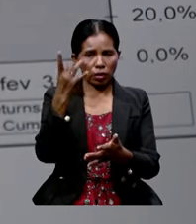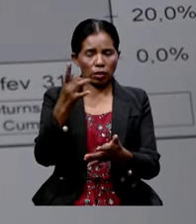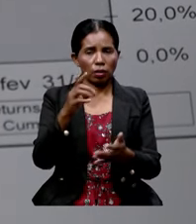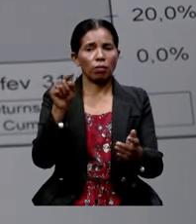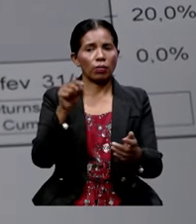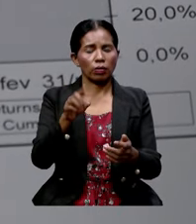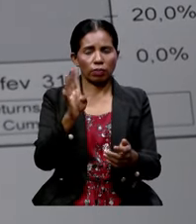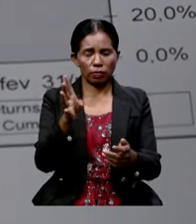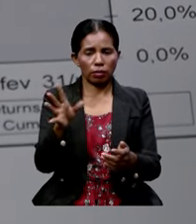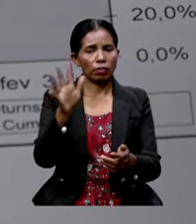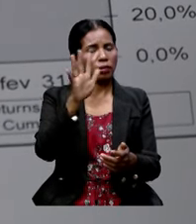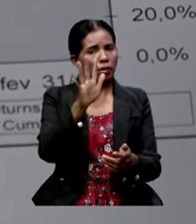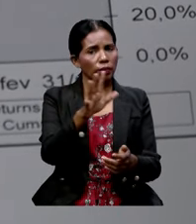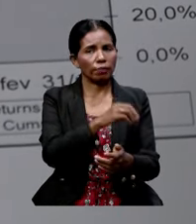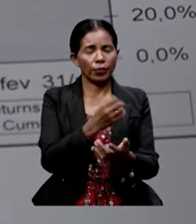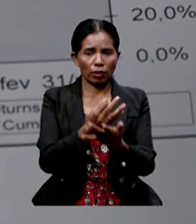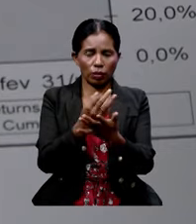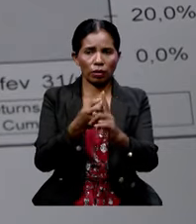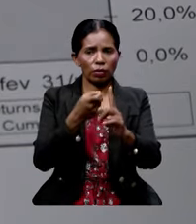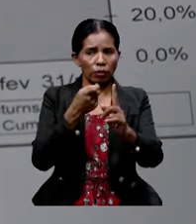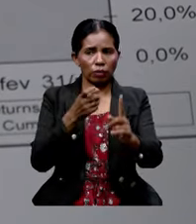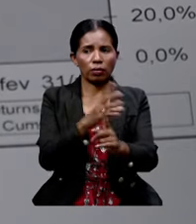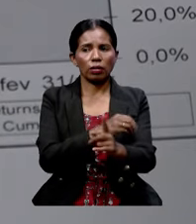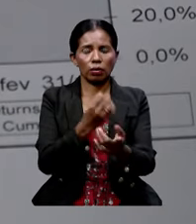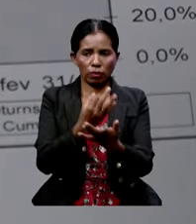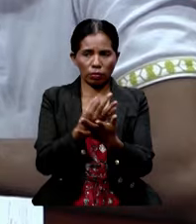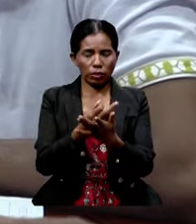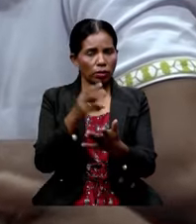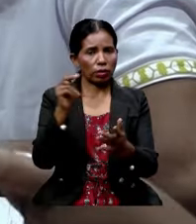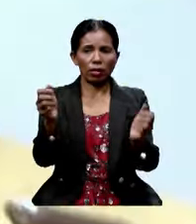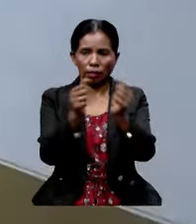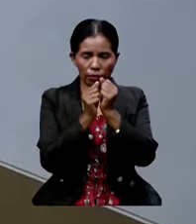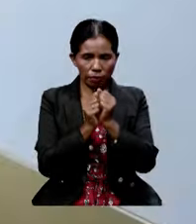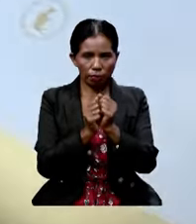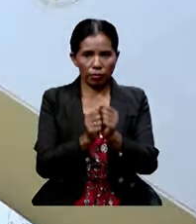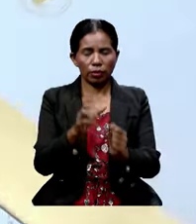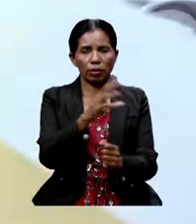lima no rendimento bruto hus investimento Fundo NIAN ha mutuk